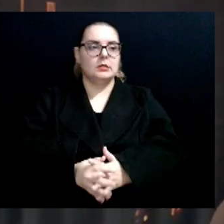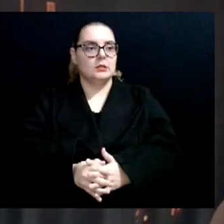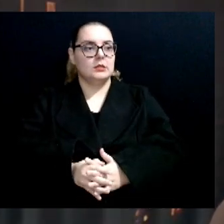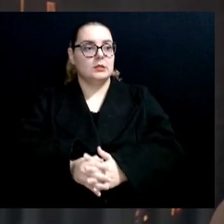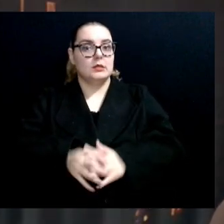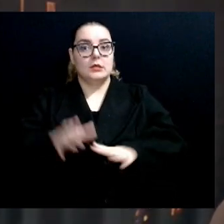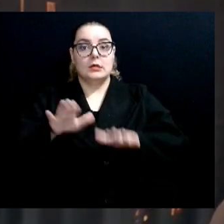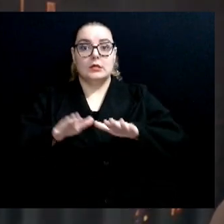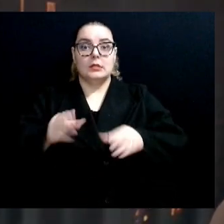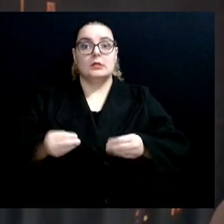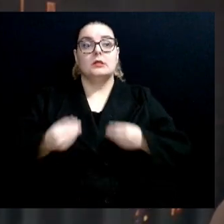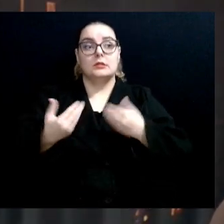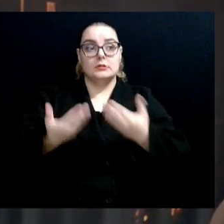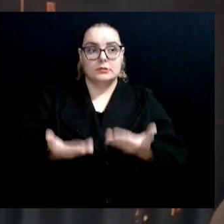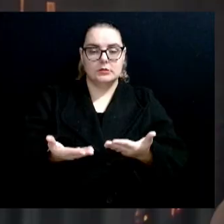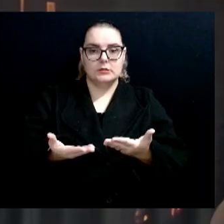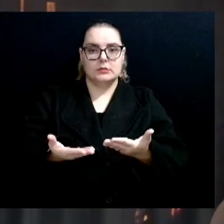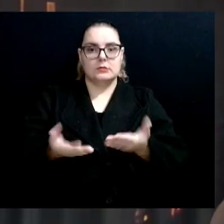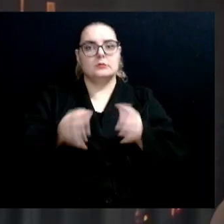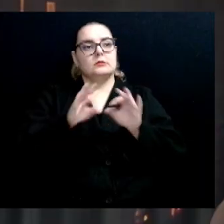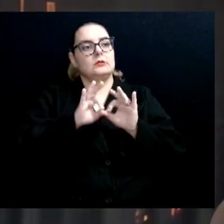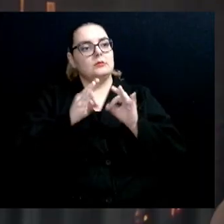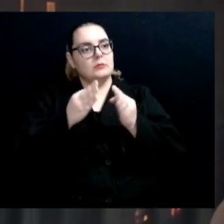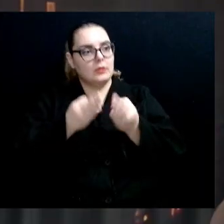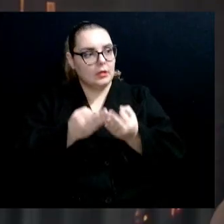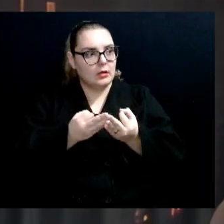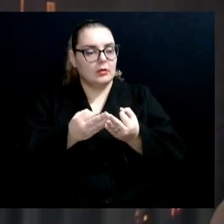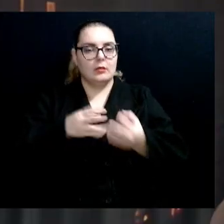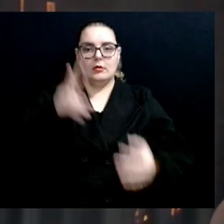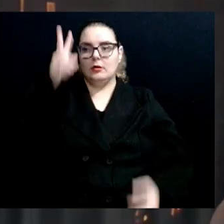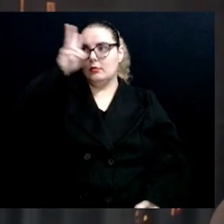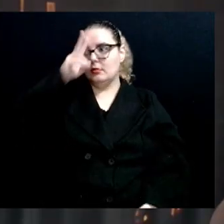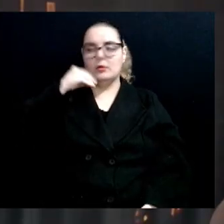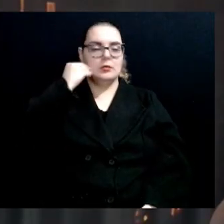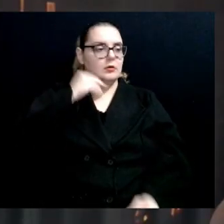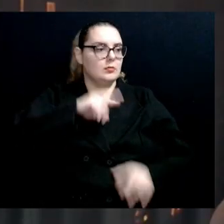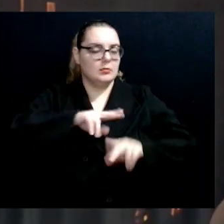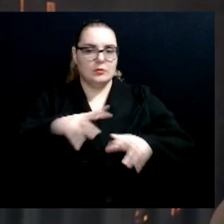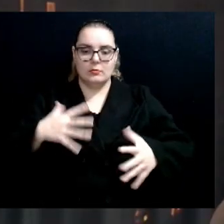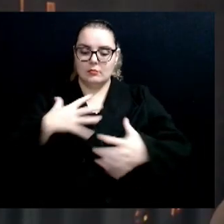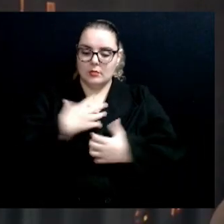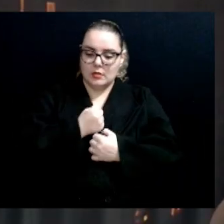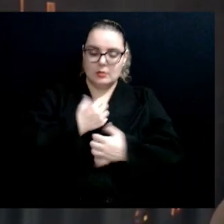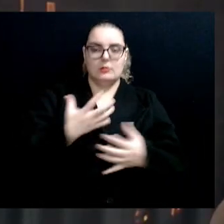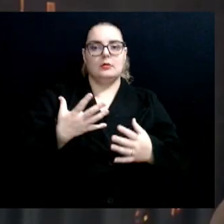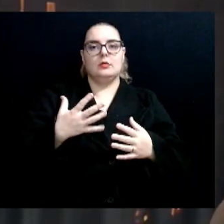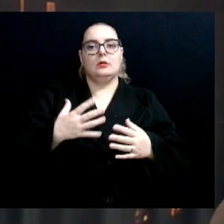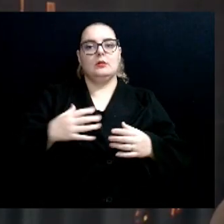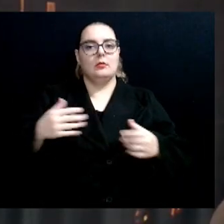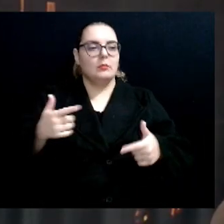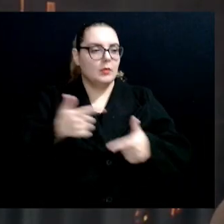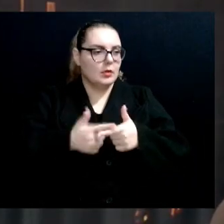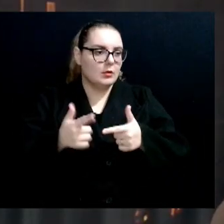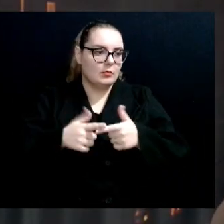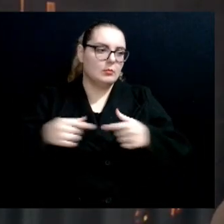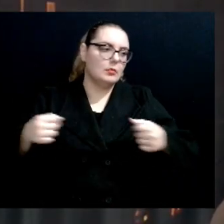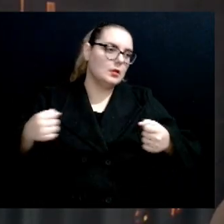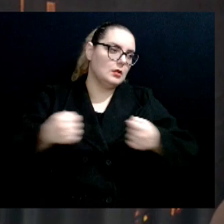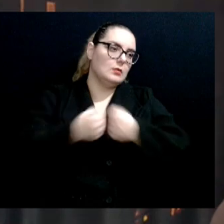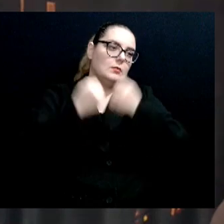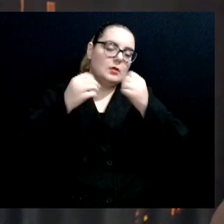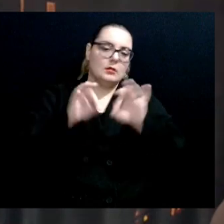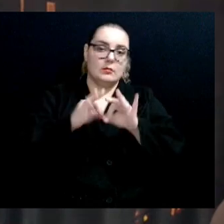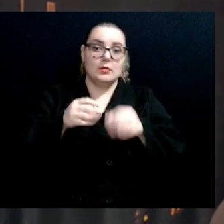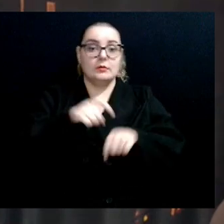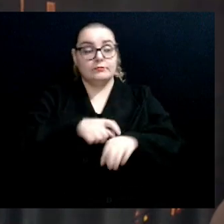né, sendo um familiar, traz história, traz mágoas, traz conflitos da família, e naquele momento isso tudo vai